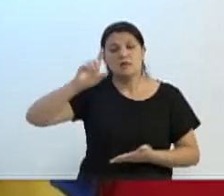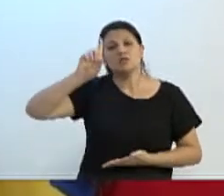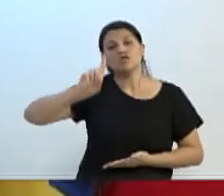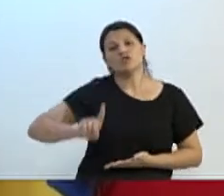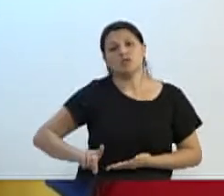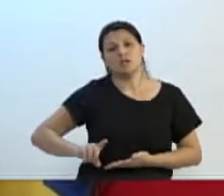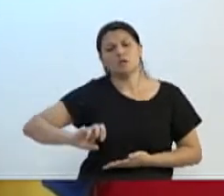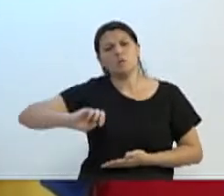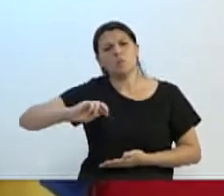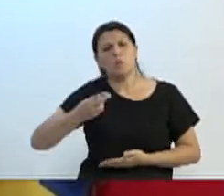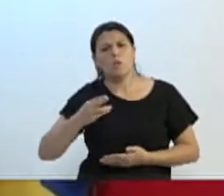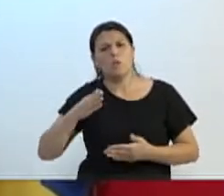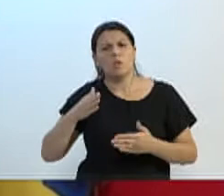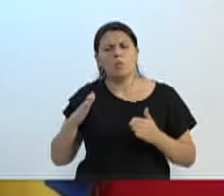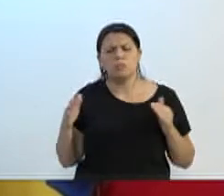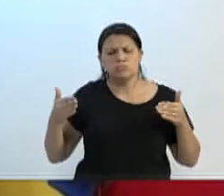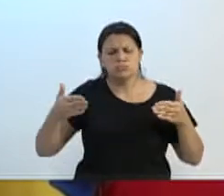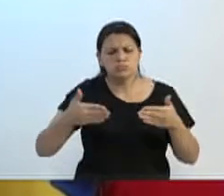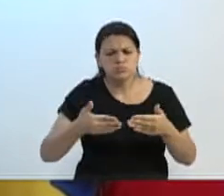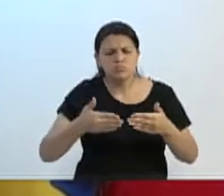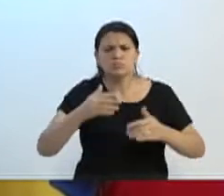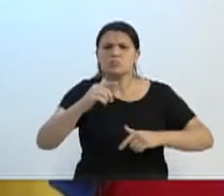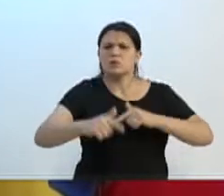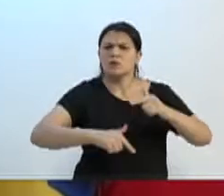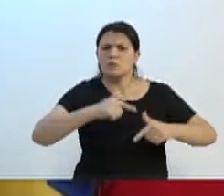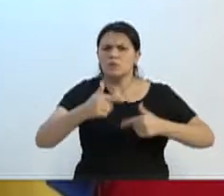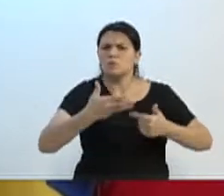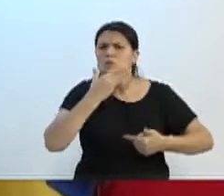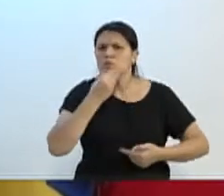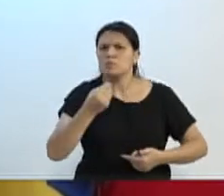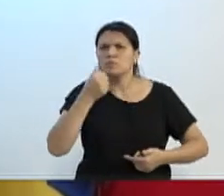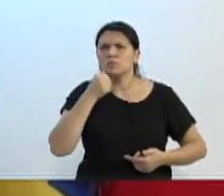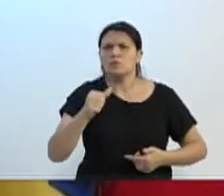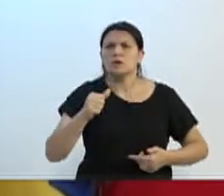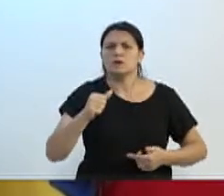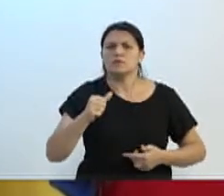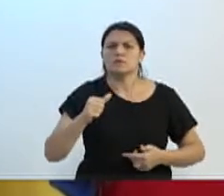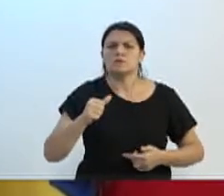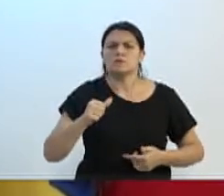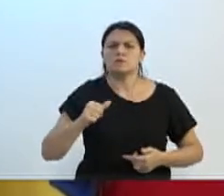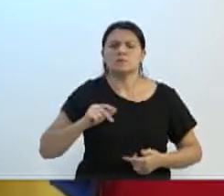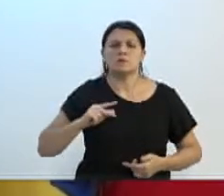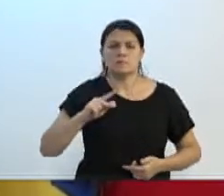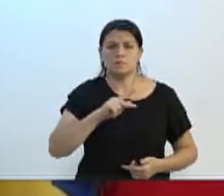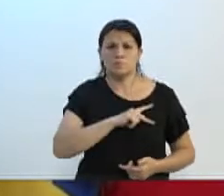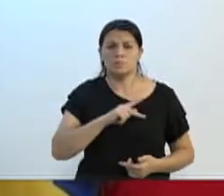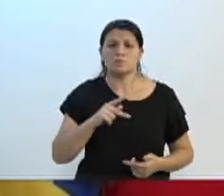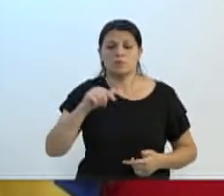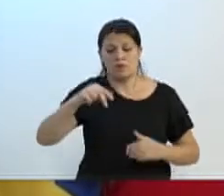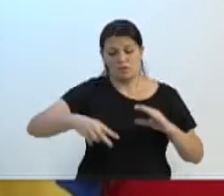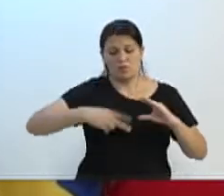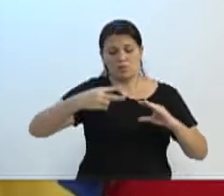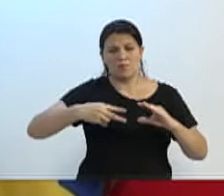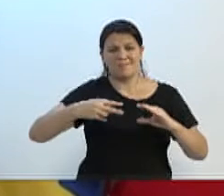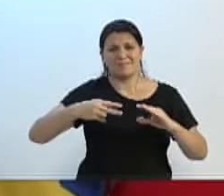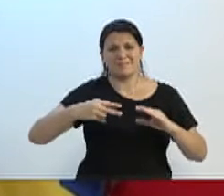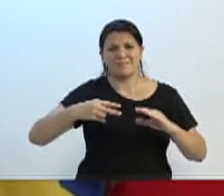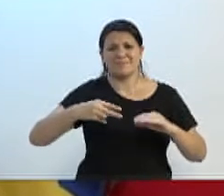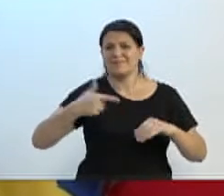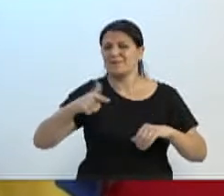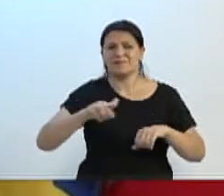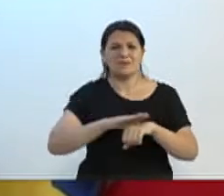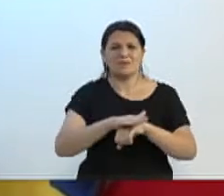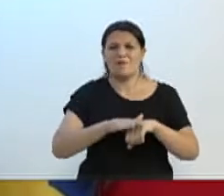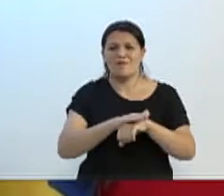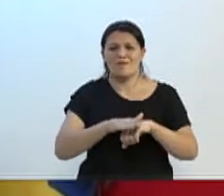afete diretamente os trabalhadores e trabalhadoras do serviço público. Nesta Casa Legislativa, sem dialogar com o